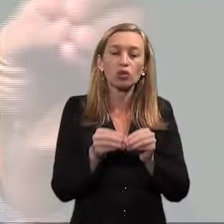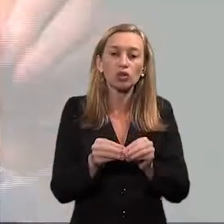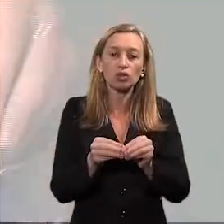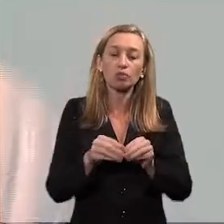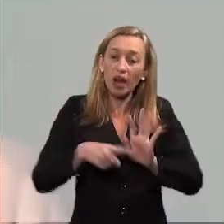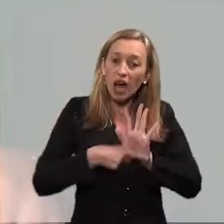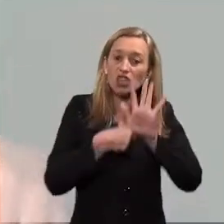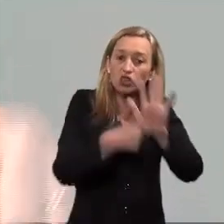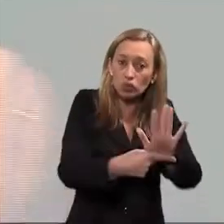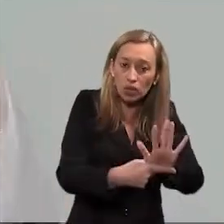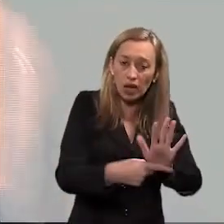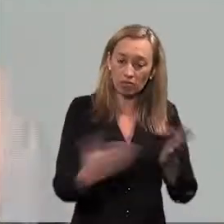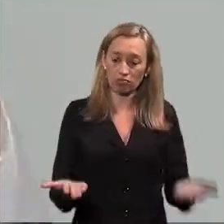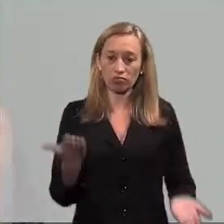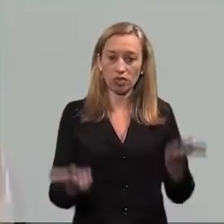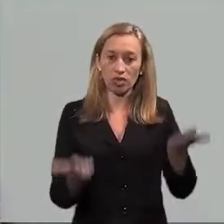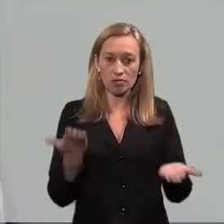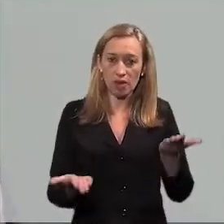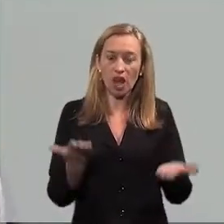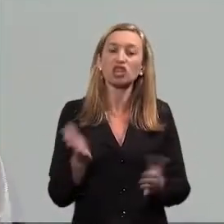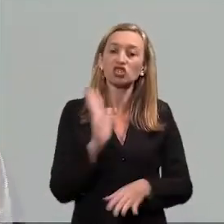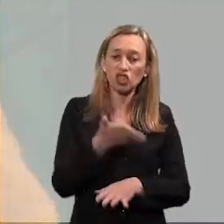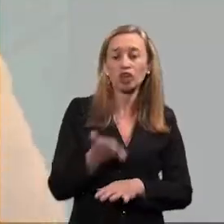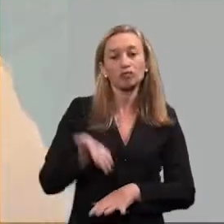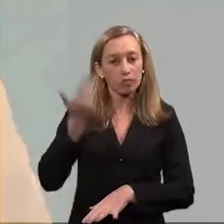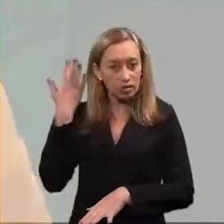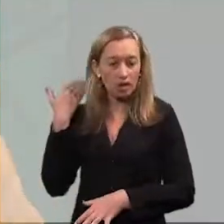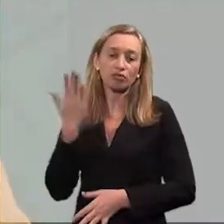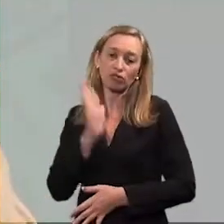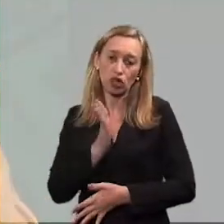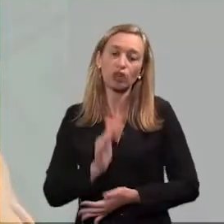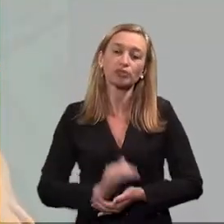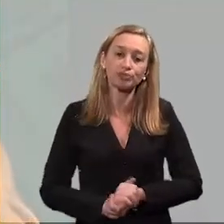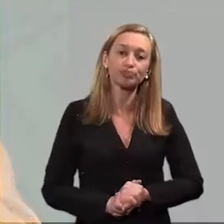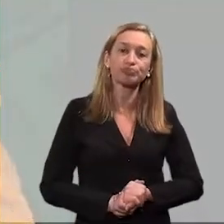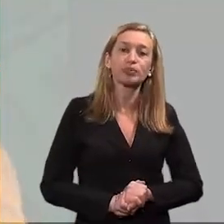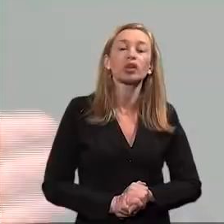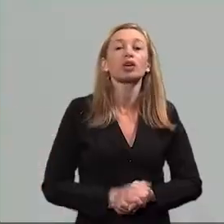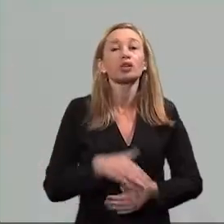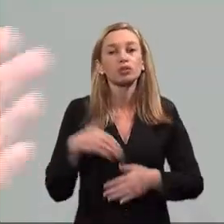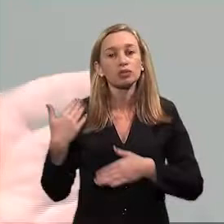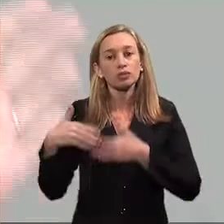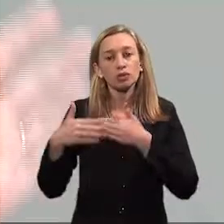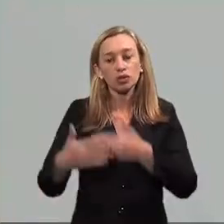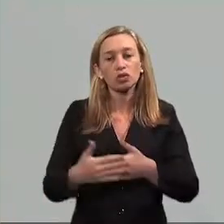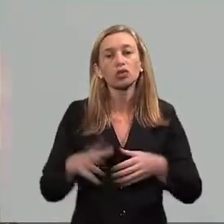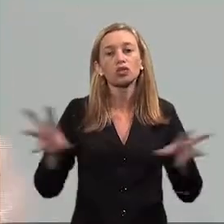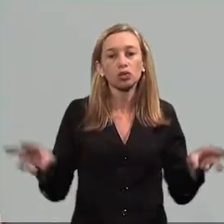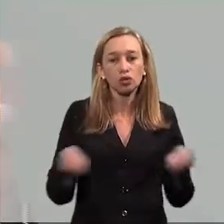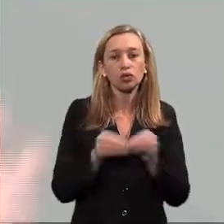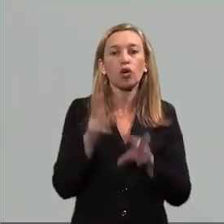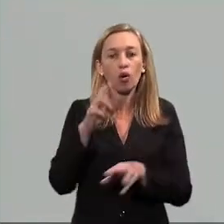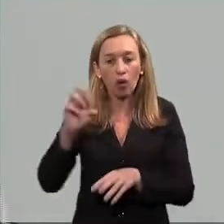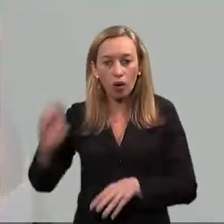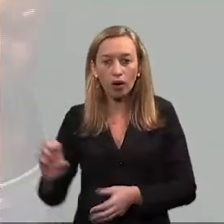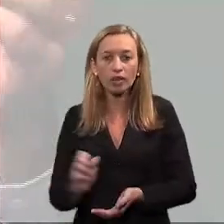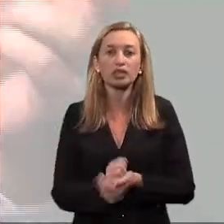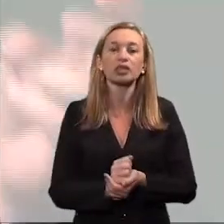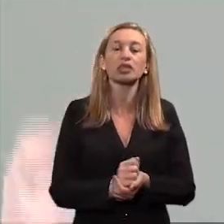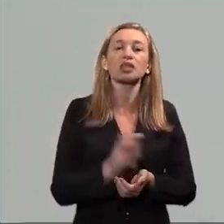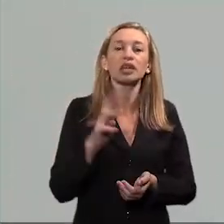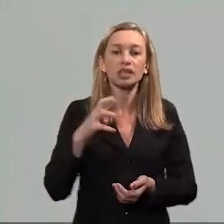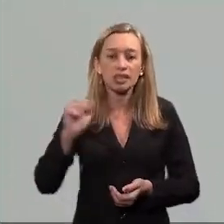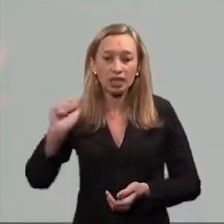como elemento para ajudar a fazer esse equilíbrio. Naquela época, já em 99? Exatamente. Nos anos seguintes, foram sendo incorporados